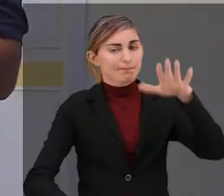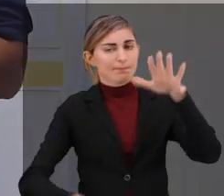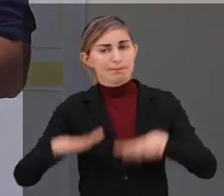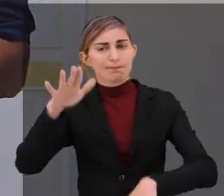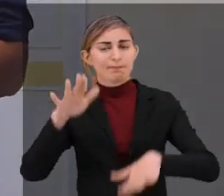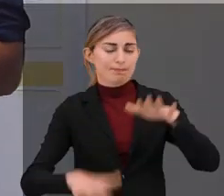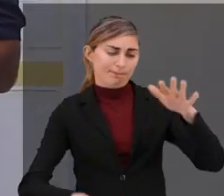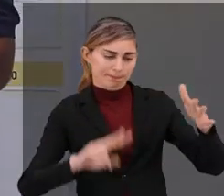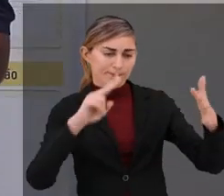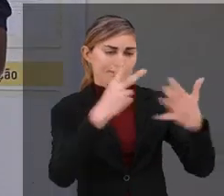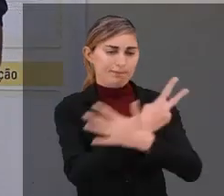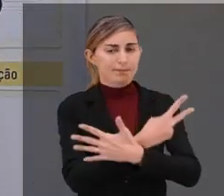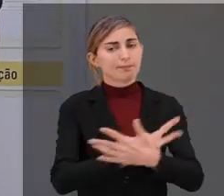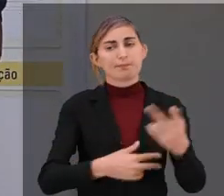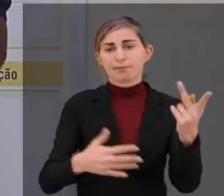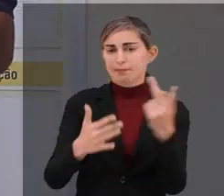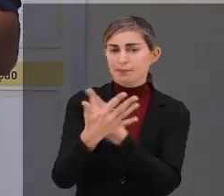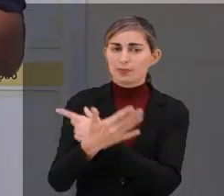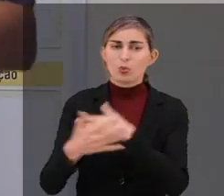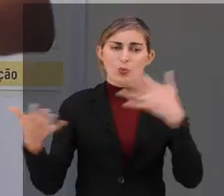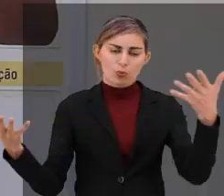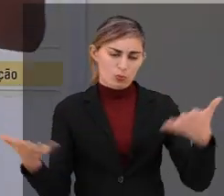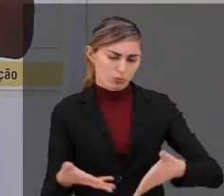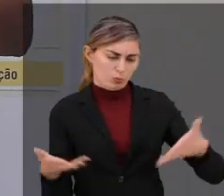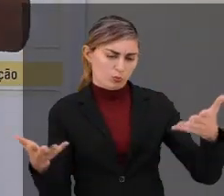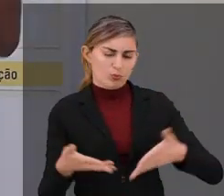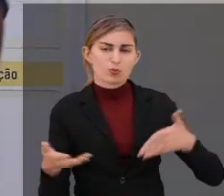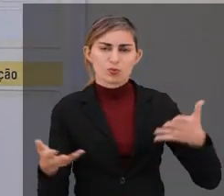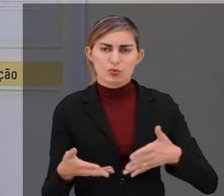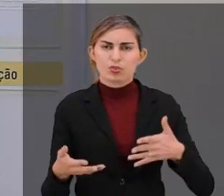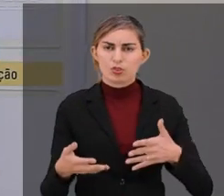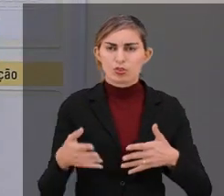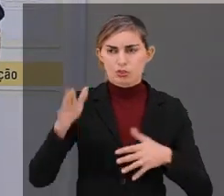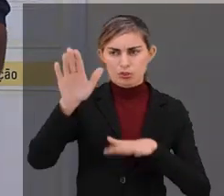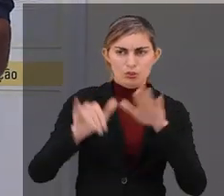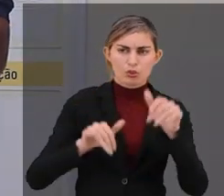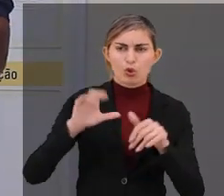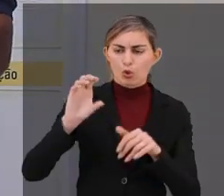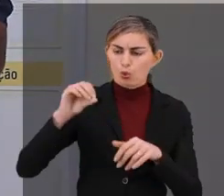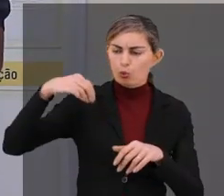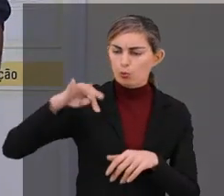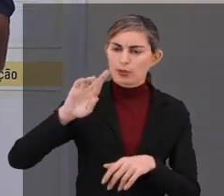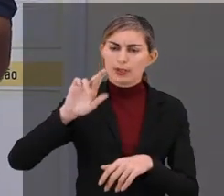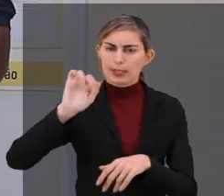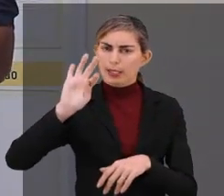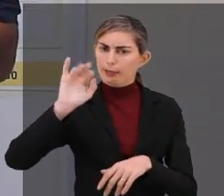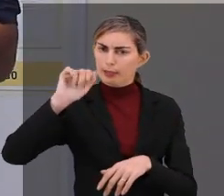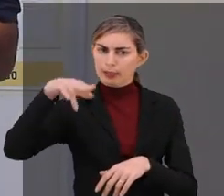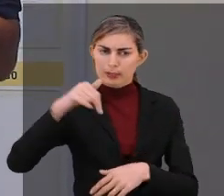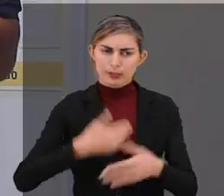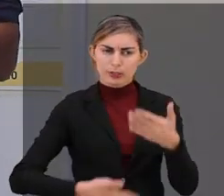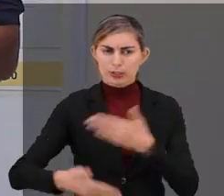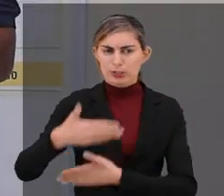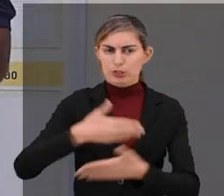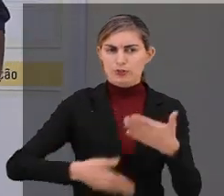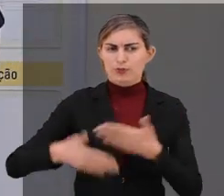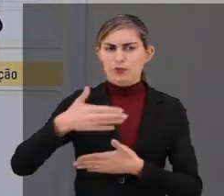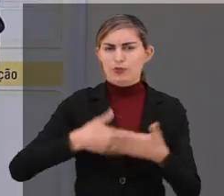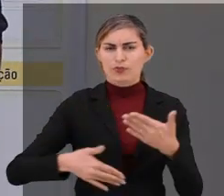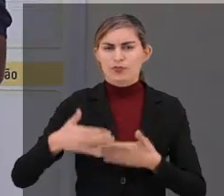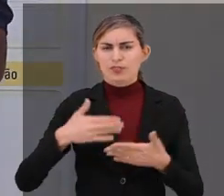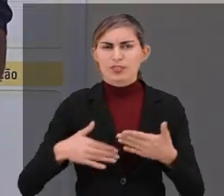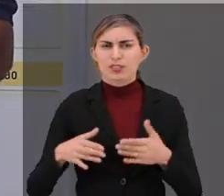probabilidades de acidentes que ocorrem, porque hoje os nossos contratantes, como estão muito envolvidos nessa